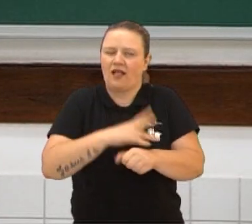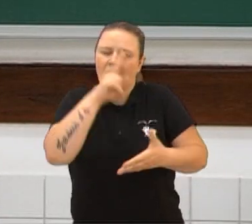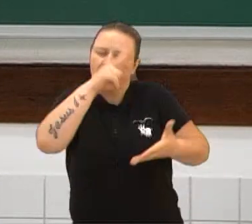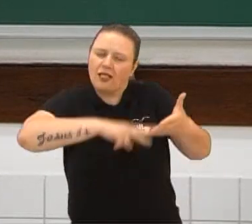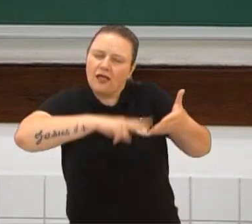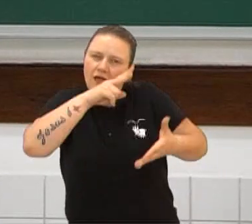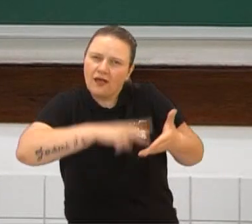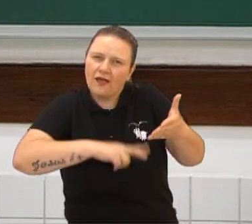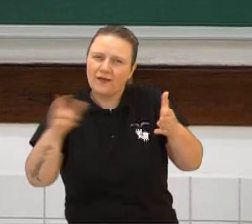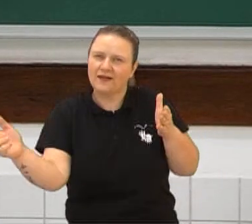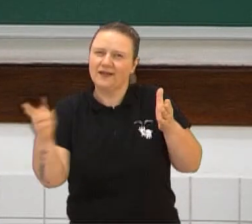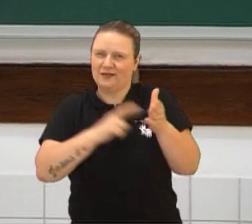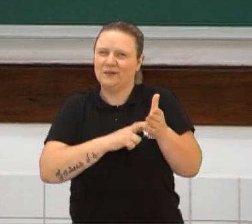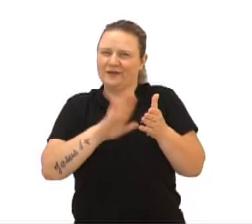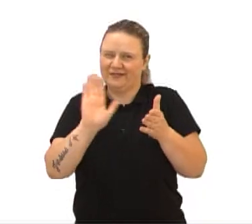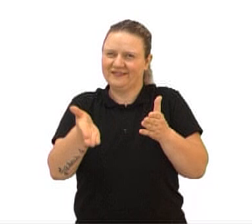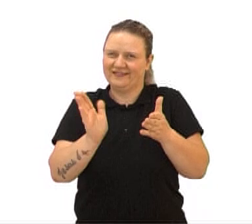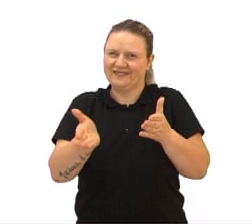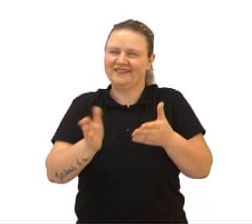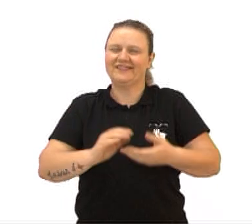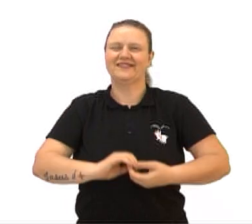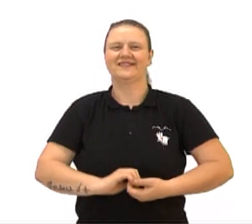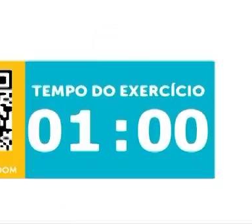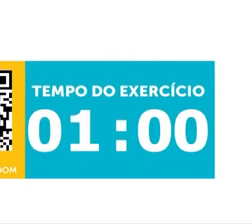as opções e a gente já volta para corrigir.